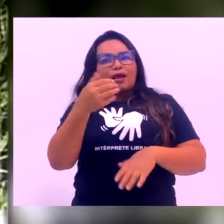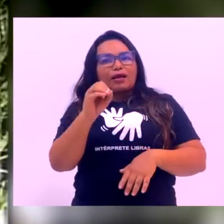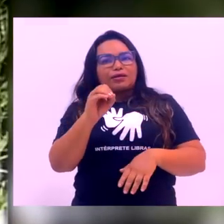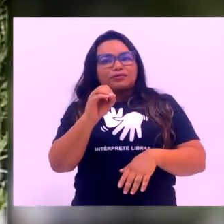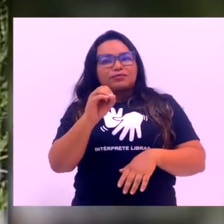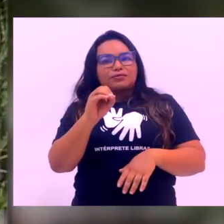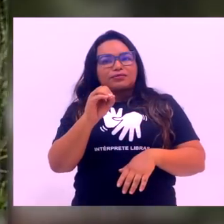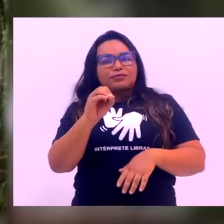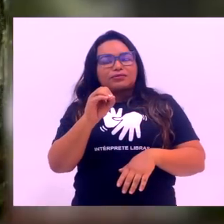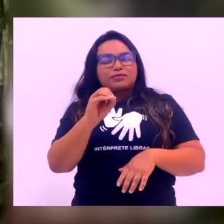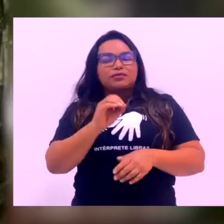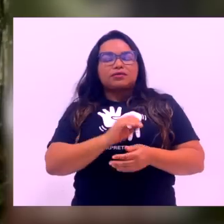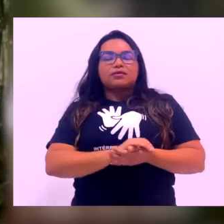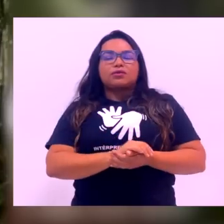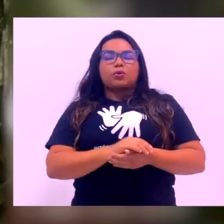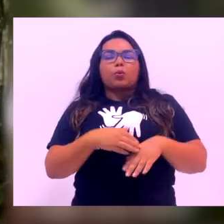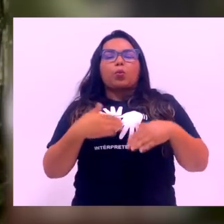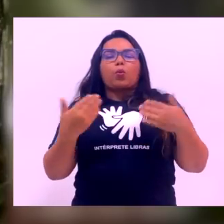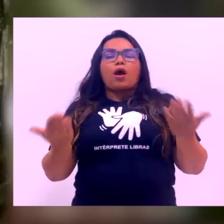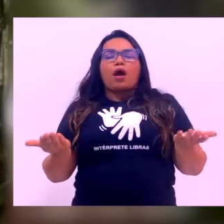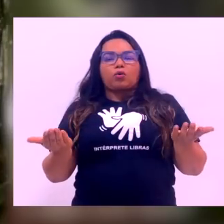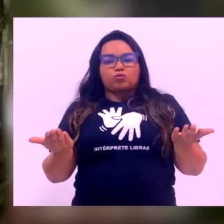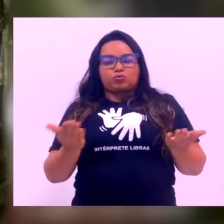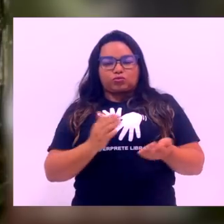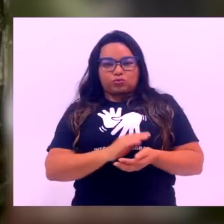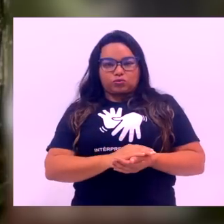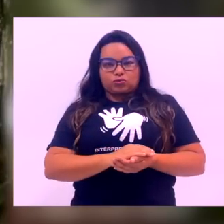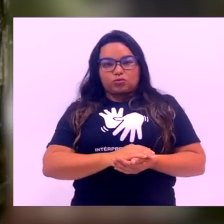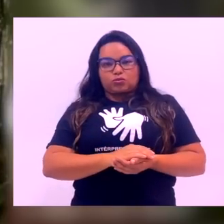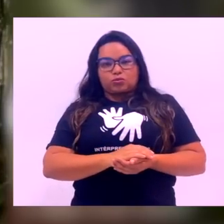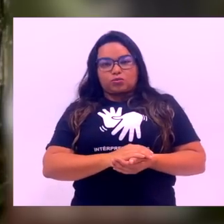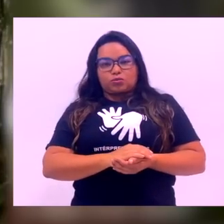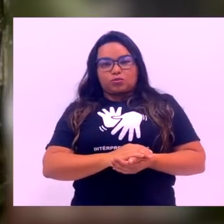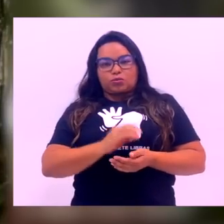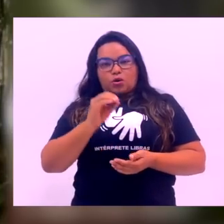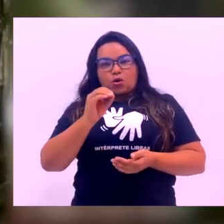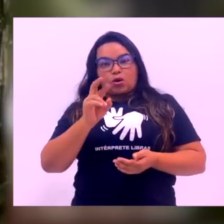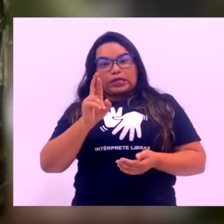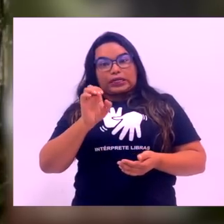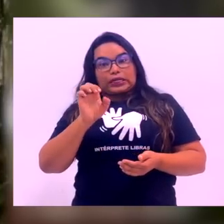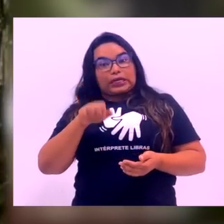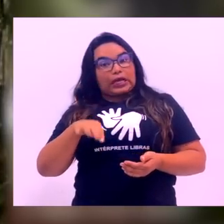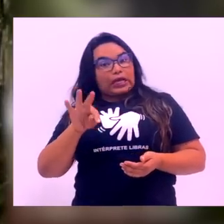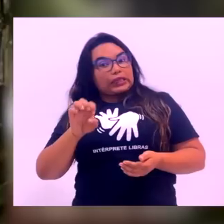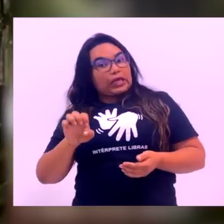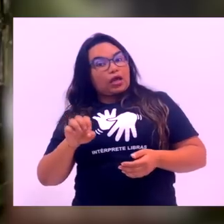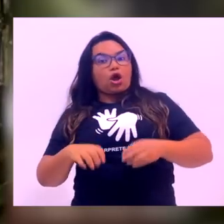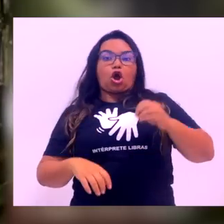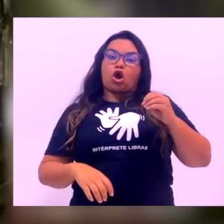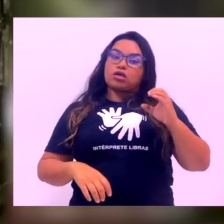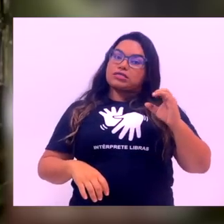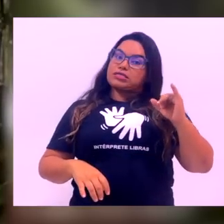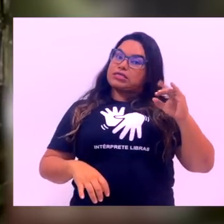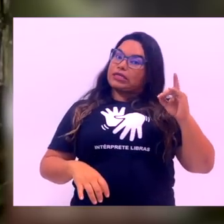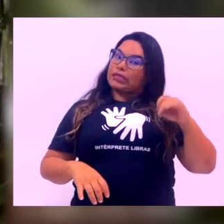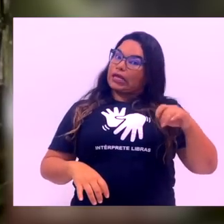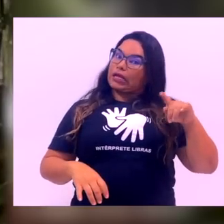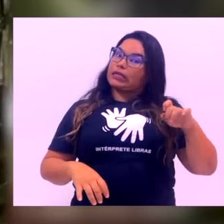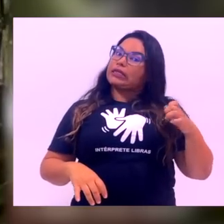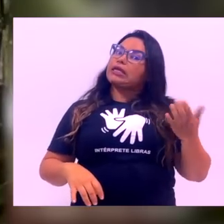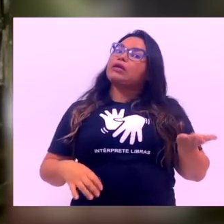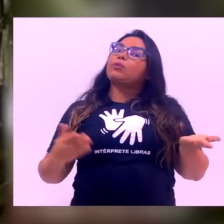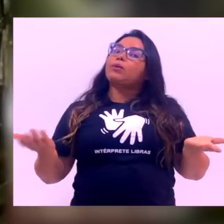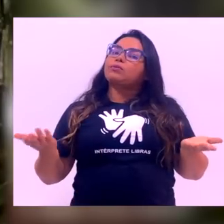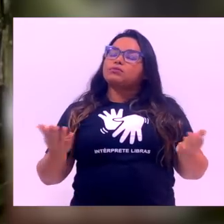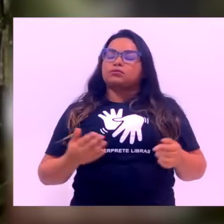que vêm os 10 dedos? Do Império Ocidental ou do Império Oriental? Esta é uma pergunta importante e a Bíblia nos diz